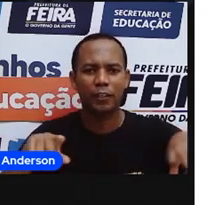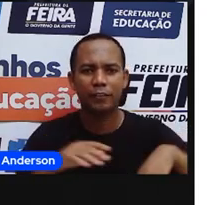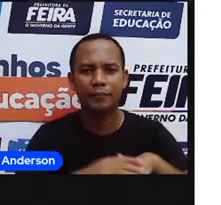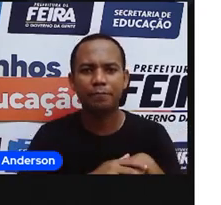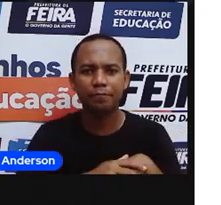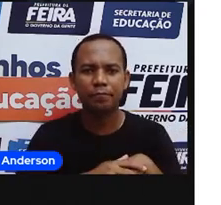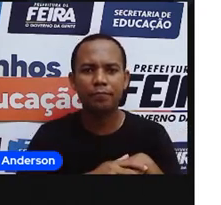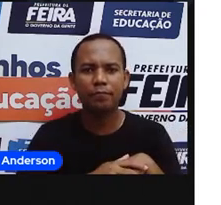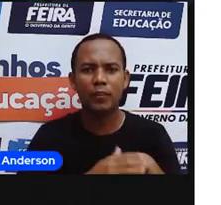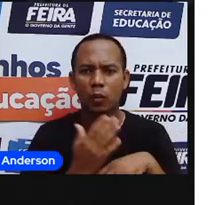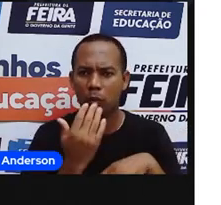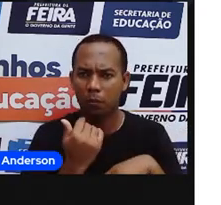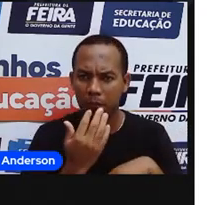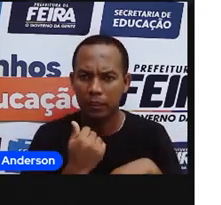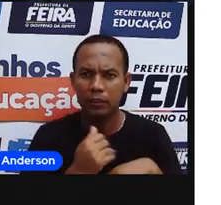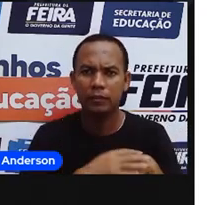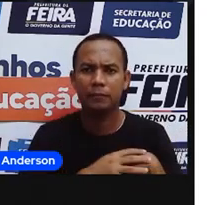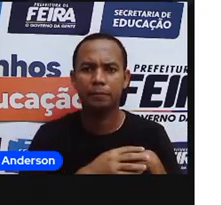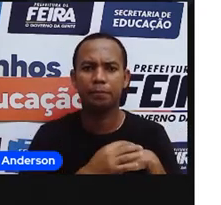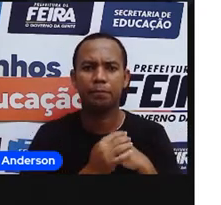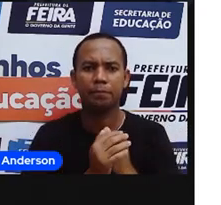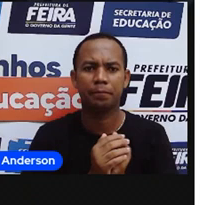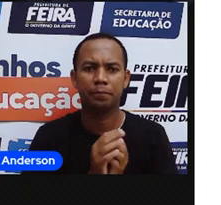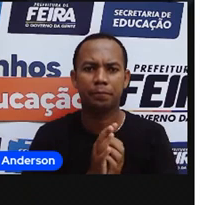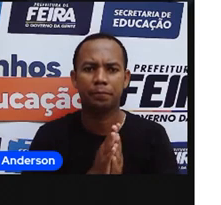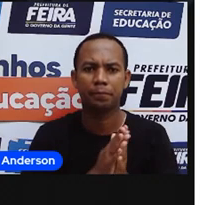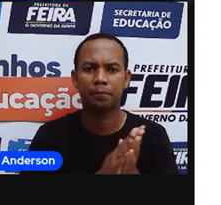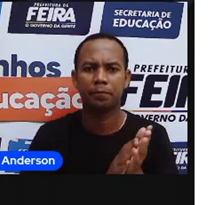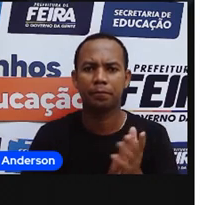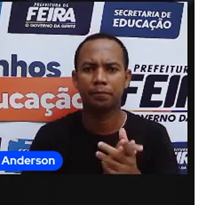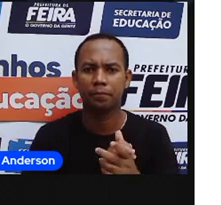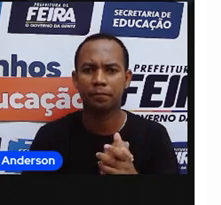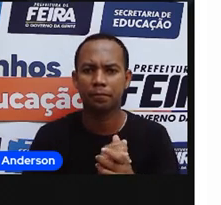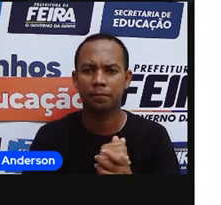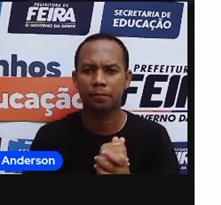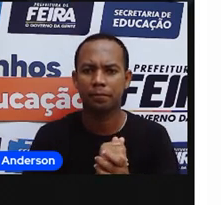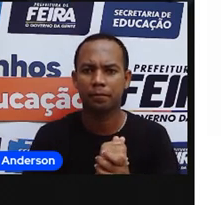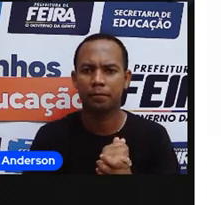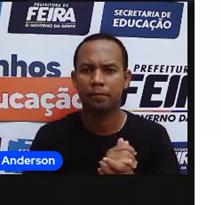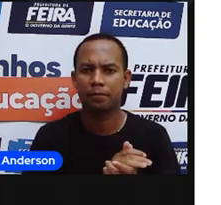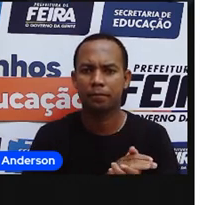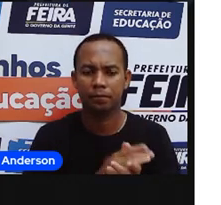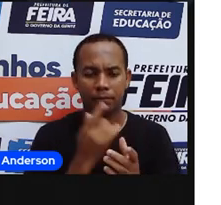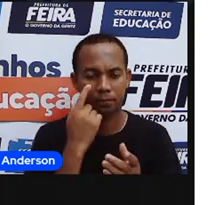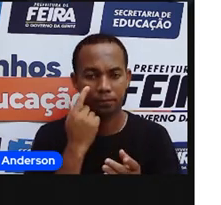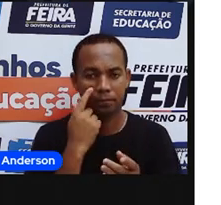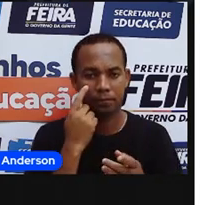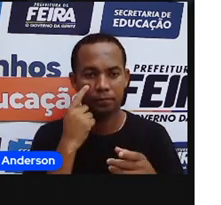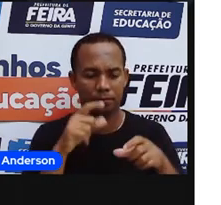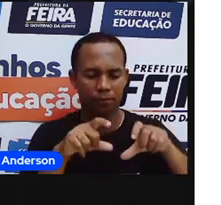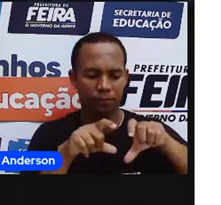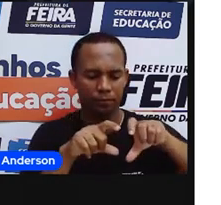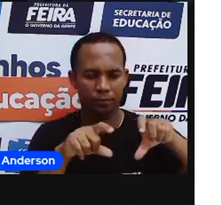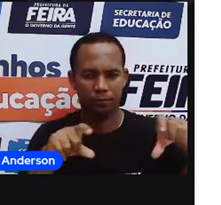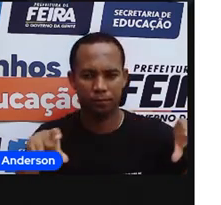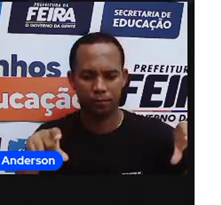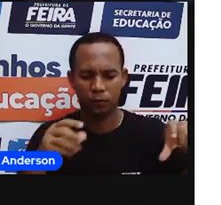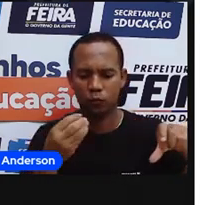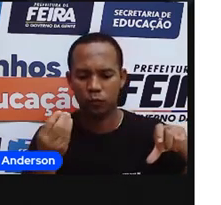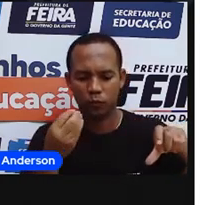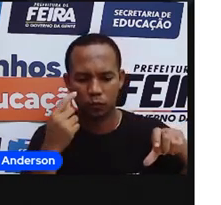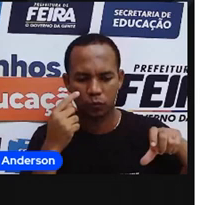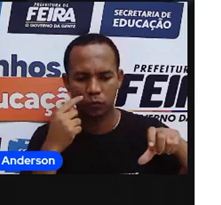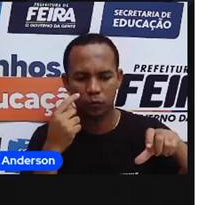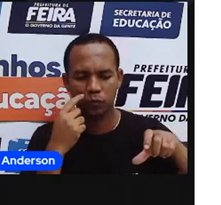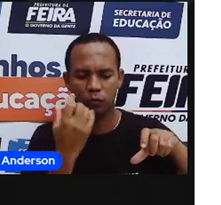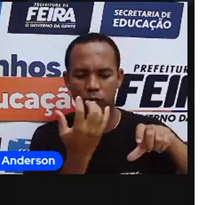ter experimentado o inhame, mas não se preocupe, que a Pró vai trazer aqui para vocês verem um outro vídeo, né? E a raiz da macaxeira ou a aipim,